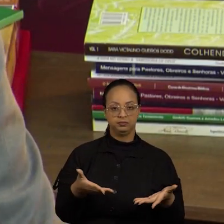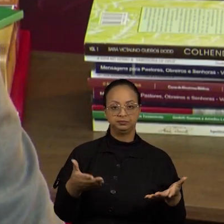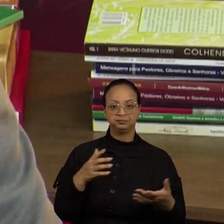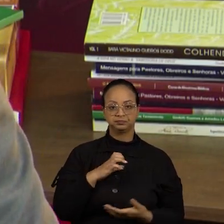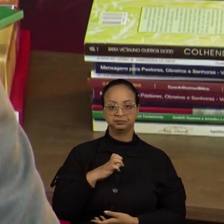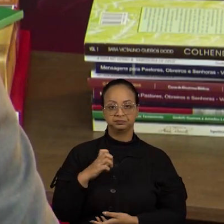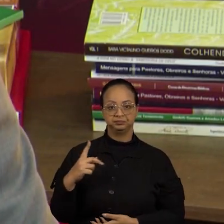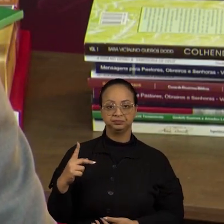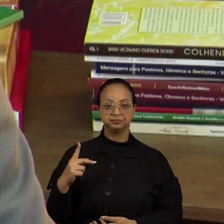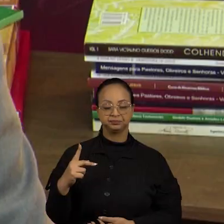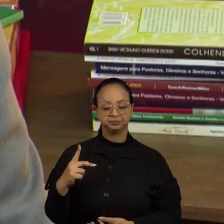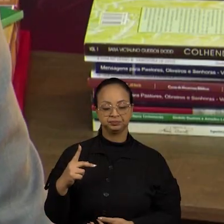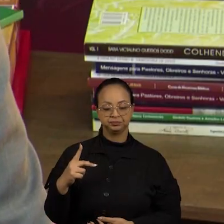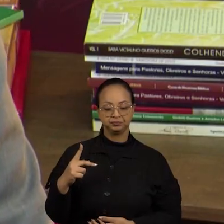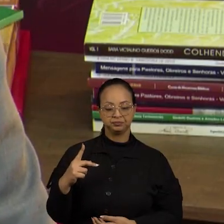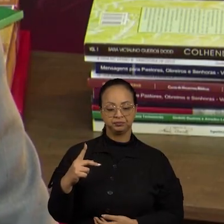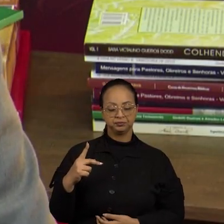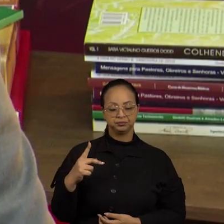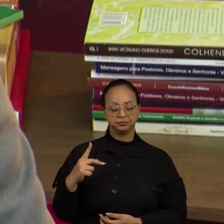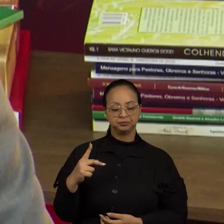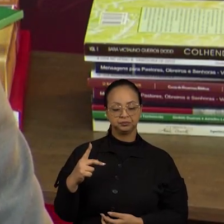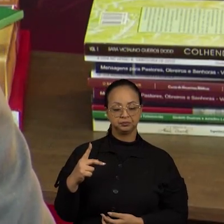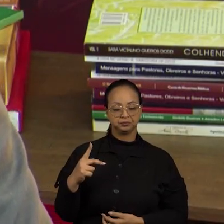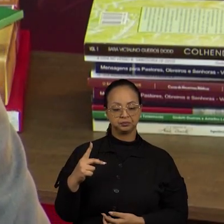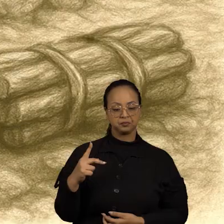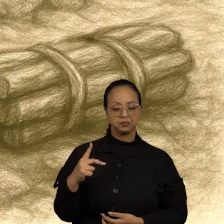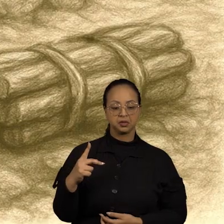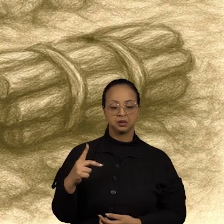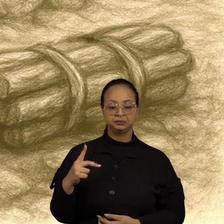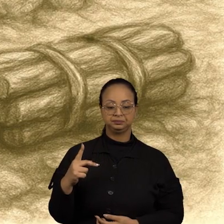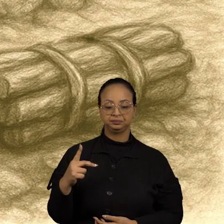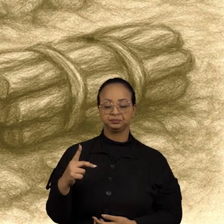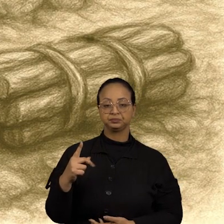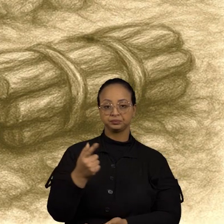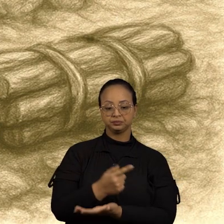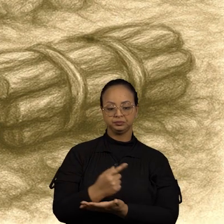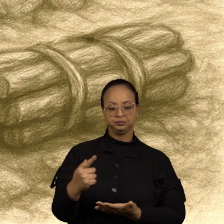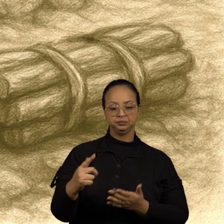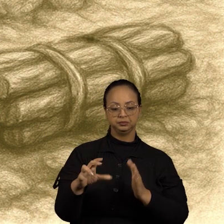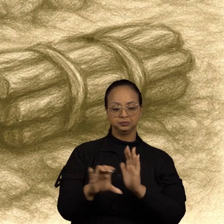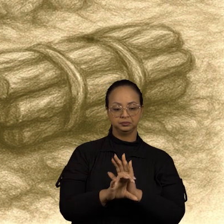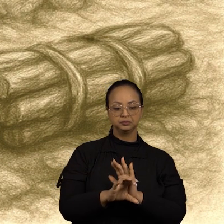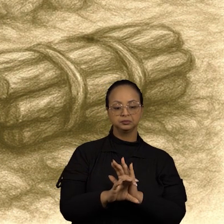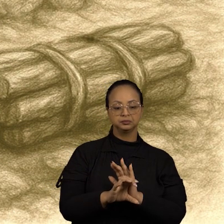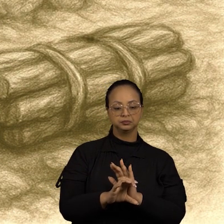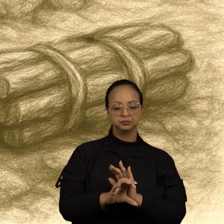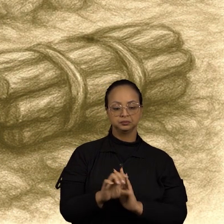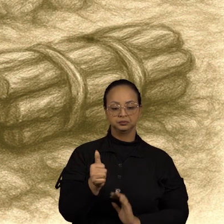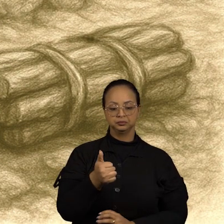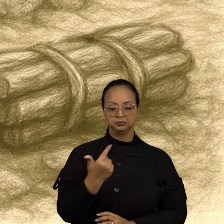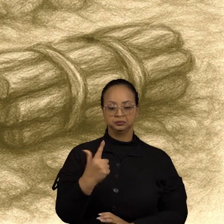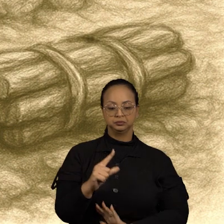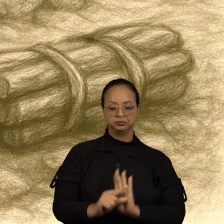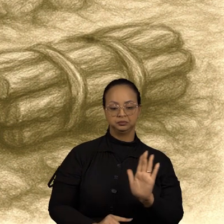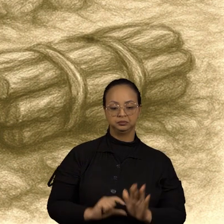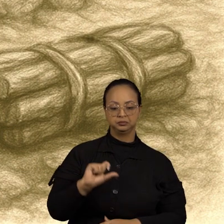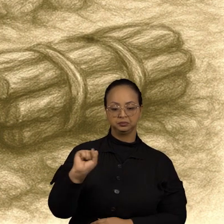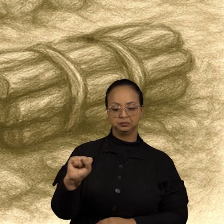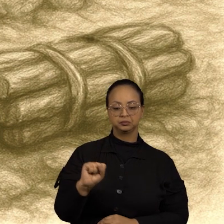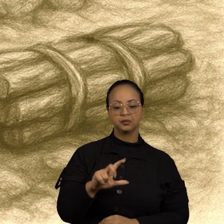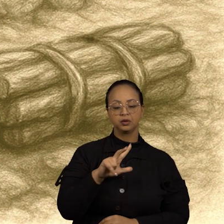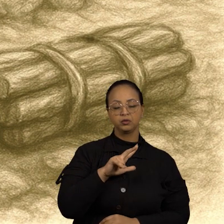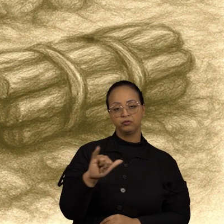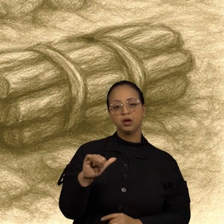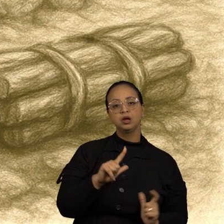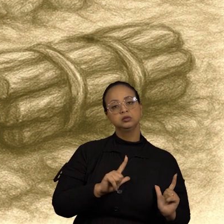né? Mas vamos ficar um tempinho aqui com ele. Lá em Gênesis 12:8 diz assim: passando dali para o monte ao